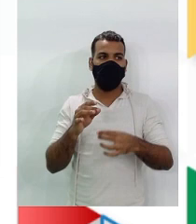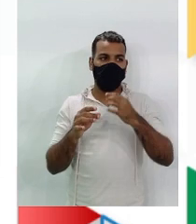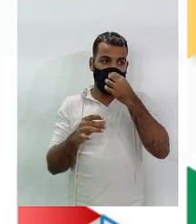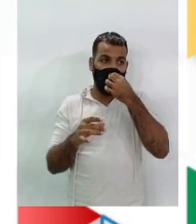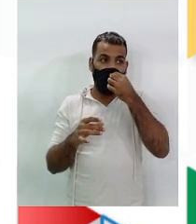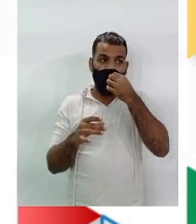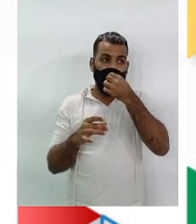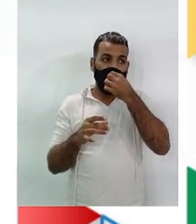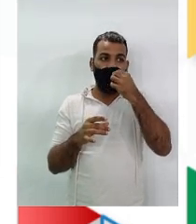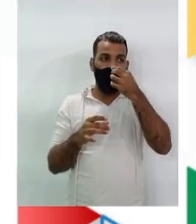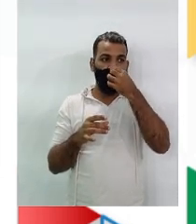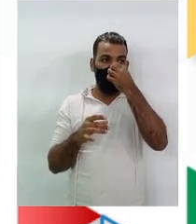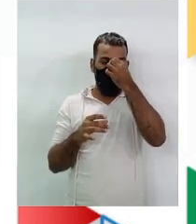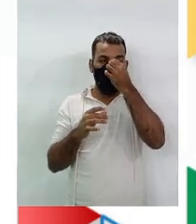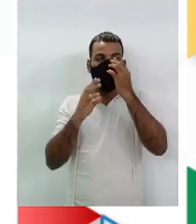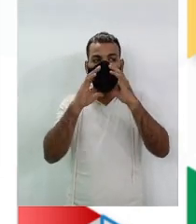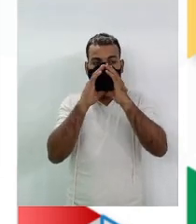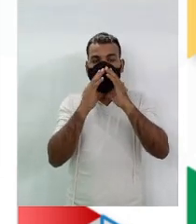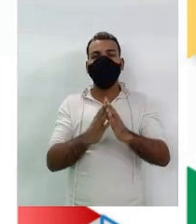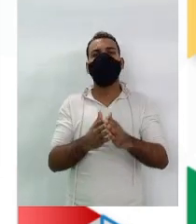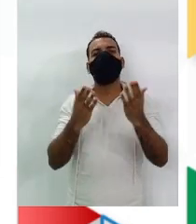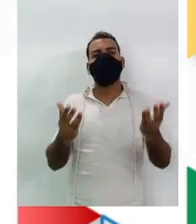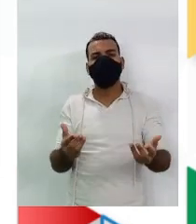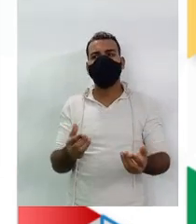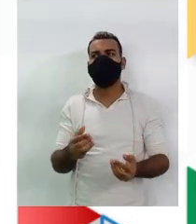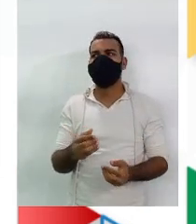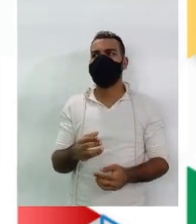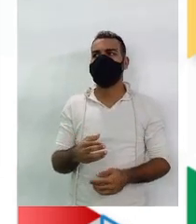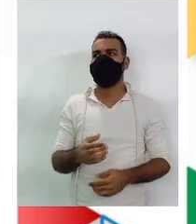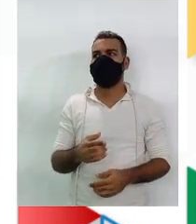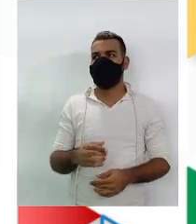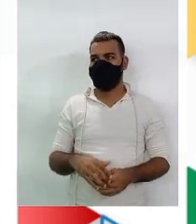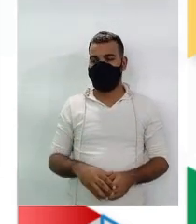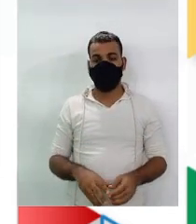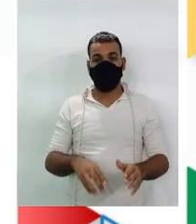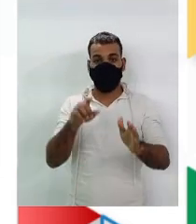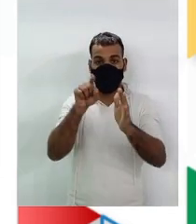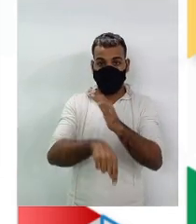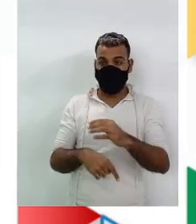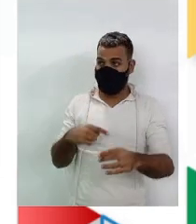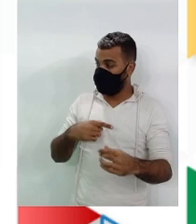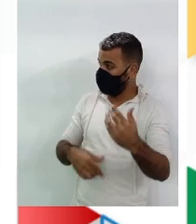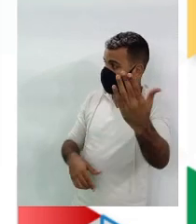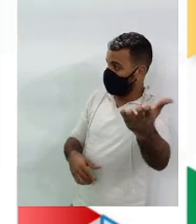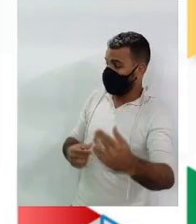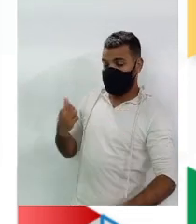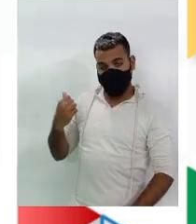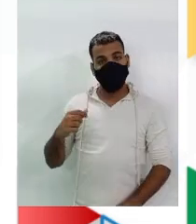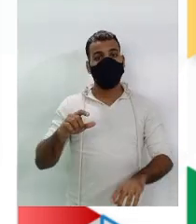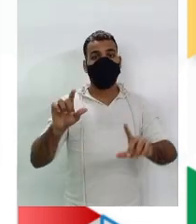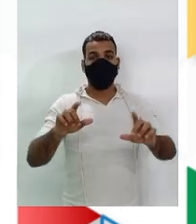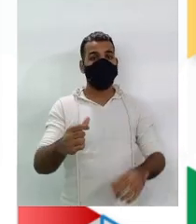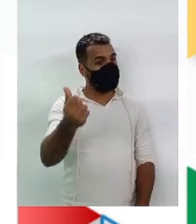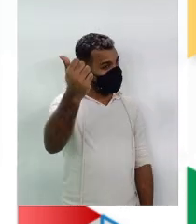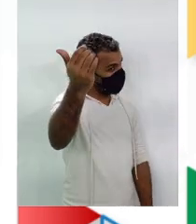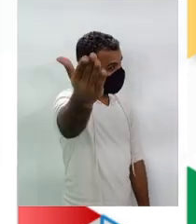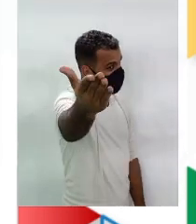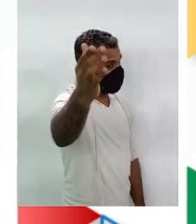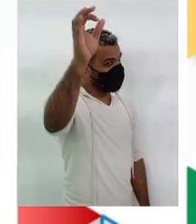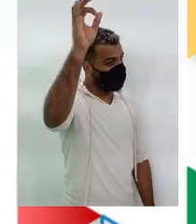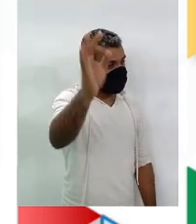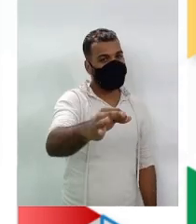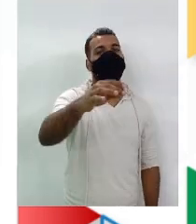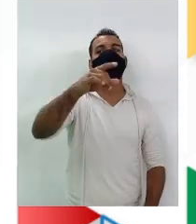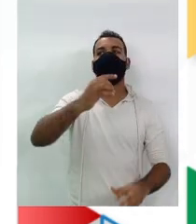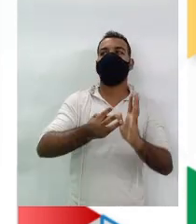aqui agora, nós vamos conhecer um pouco mais sobre as perguntinhas que estão aí na tela, as perguntas para